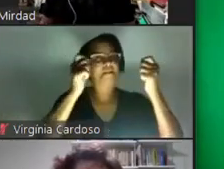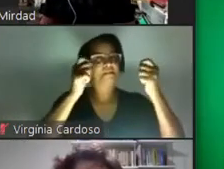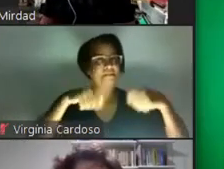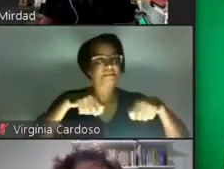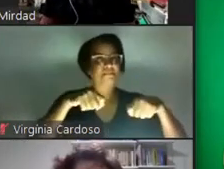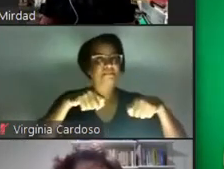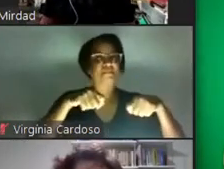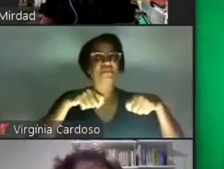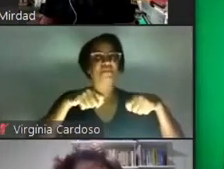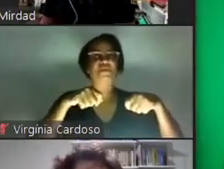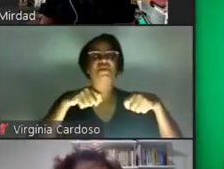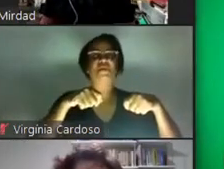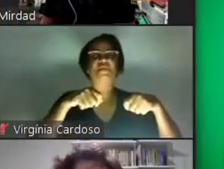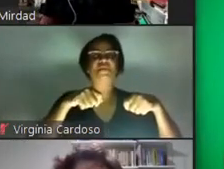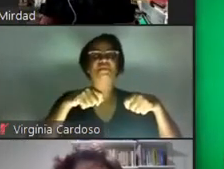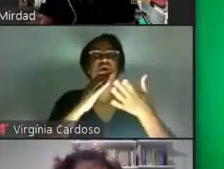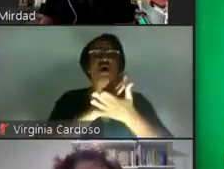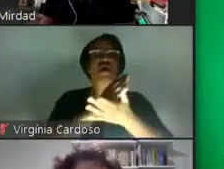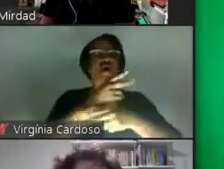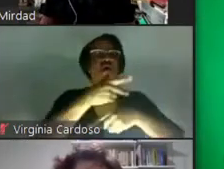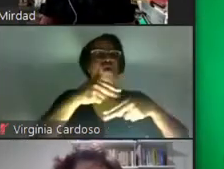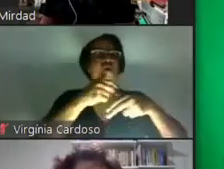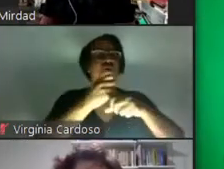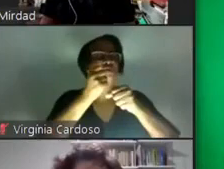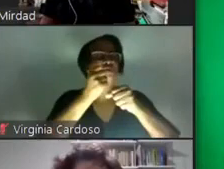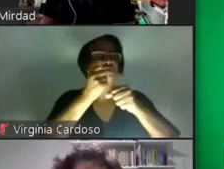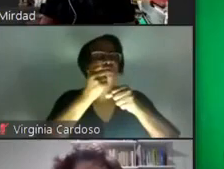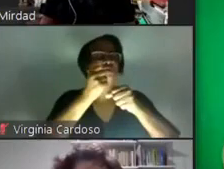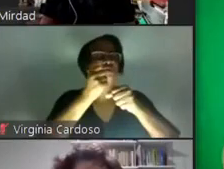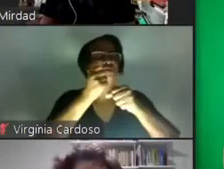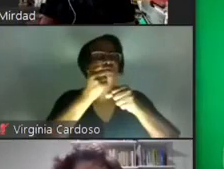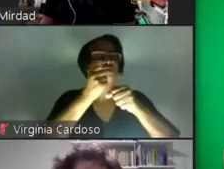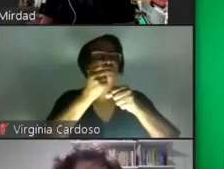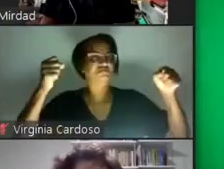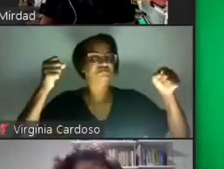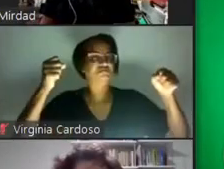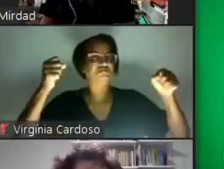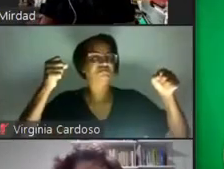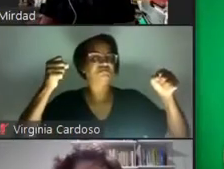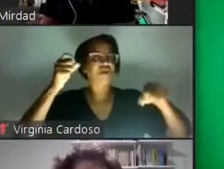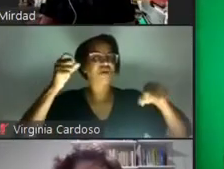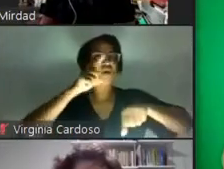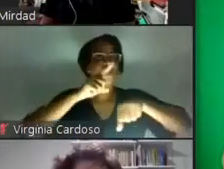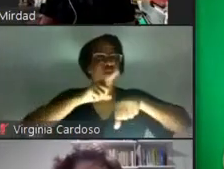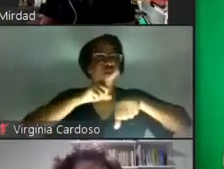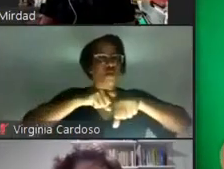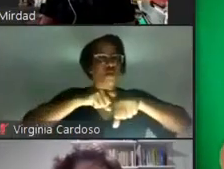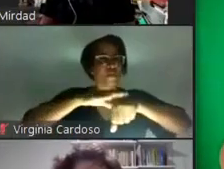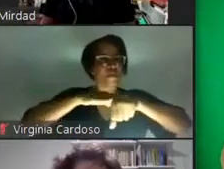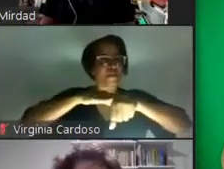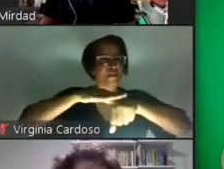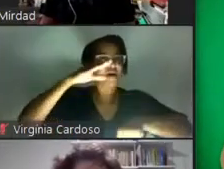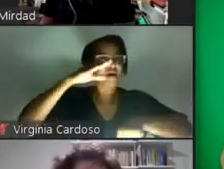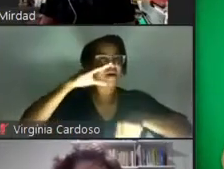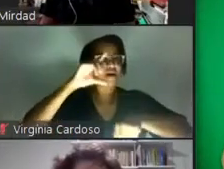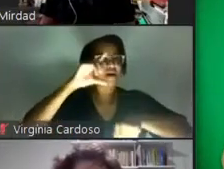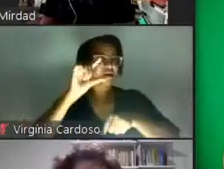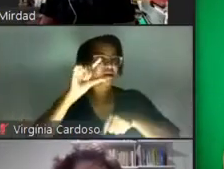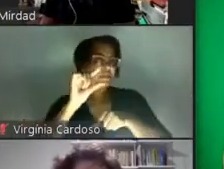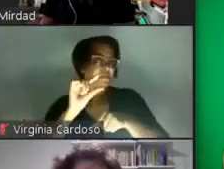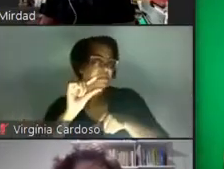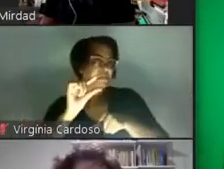ser algo maior. Um tempo a mais um tempo a